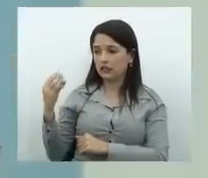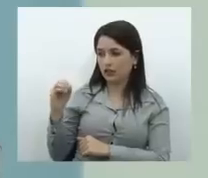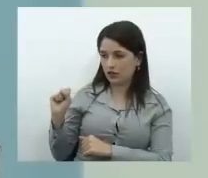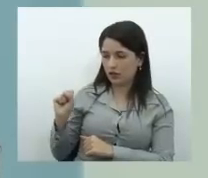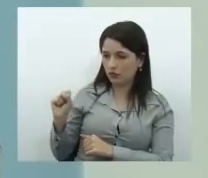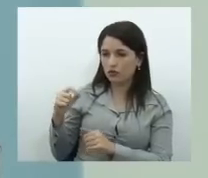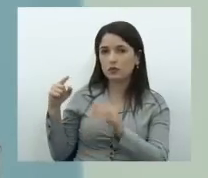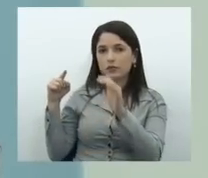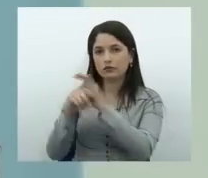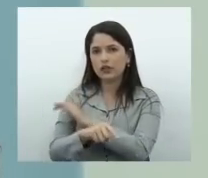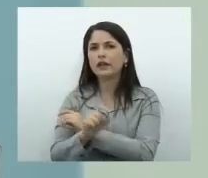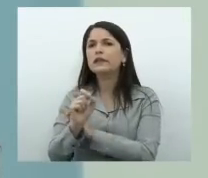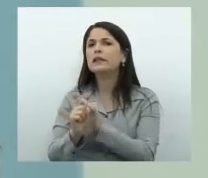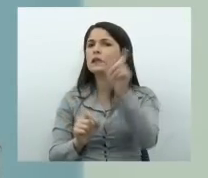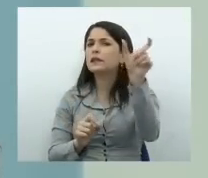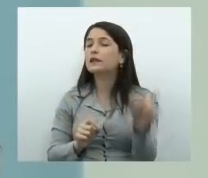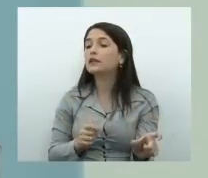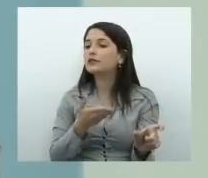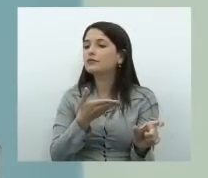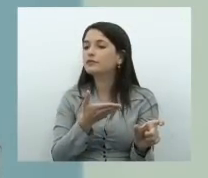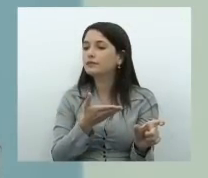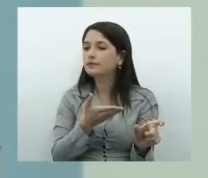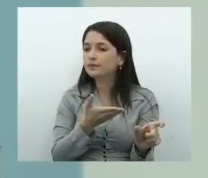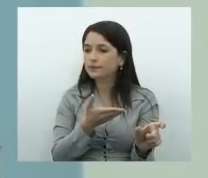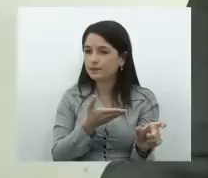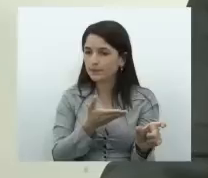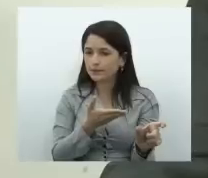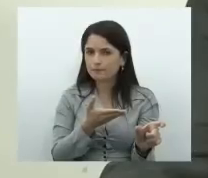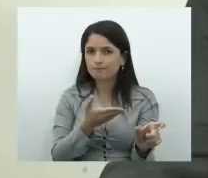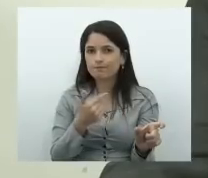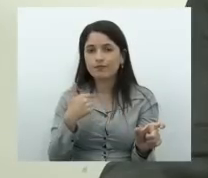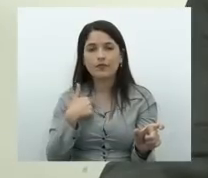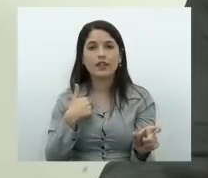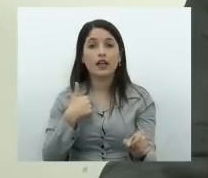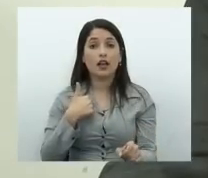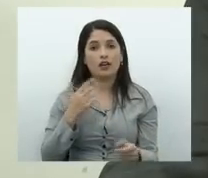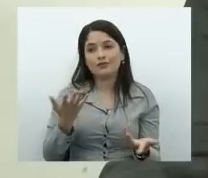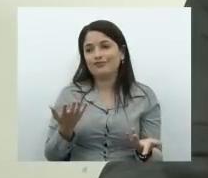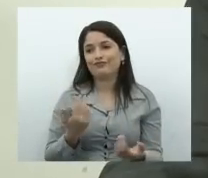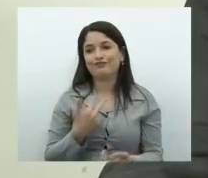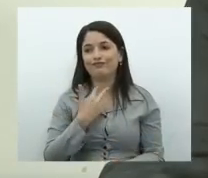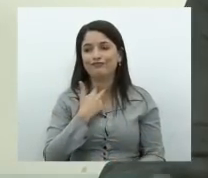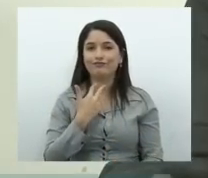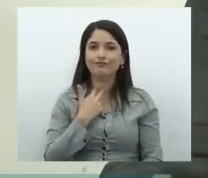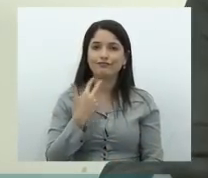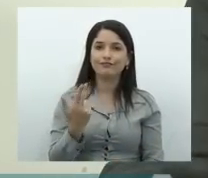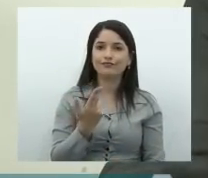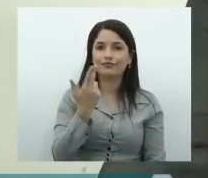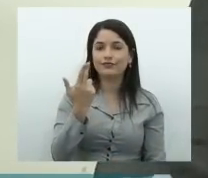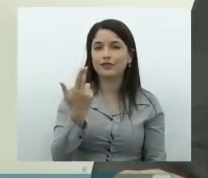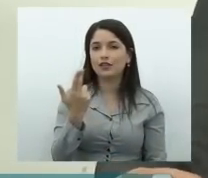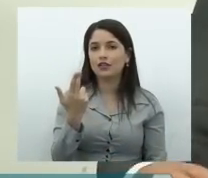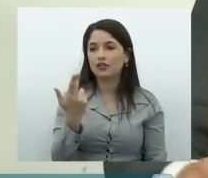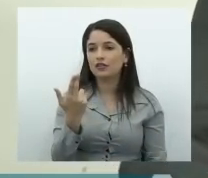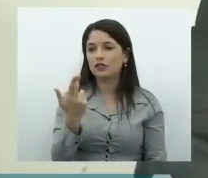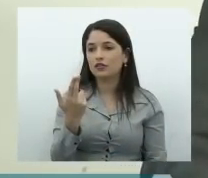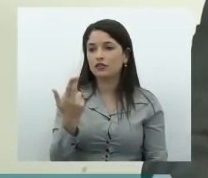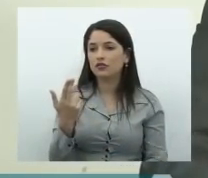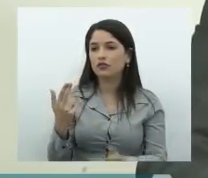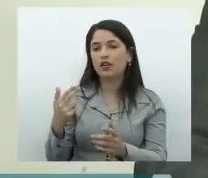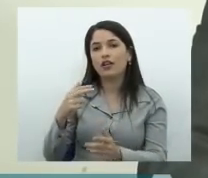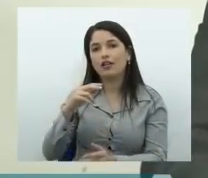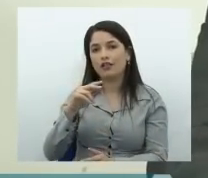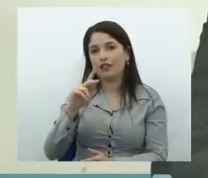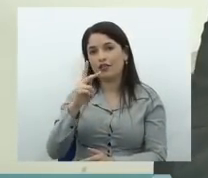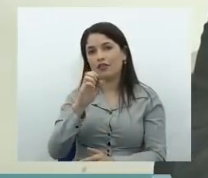para a sua pergunta. Quem é que o senhor vai questionar? Vou questionar, já que há impossibilidade de perguntar para o Eloy Pietá, que não está